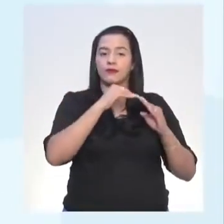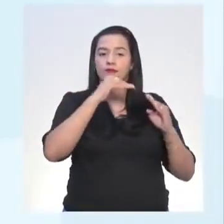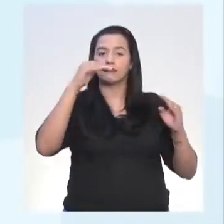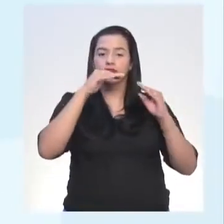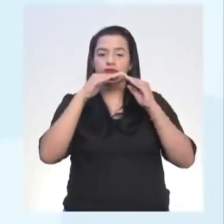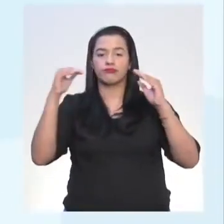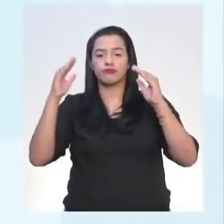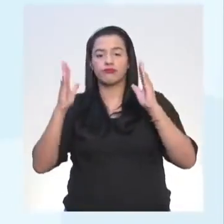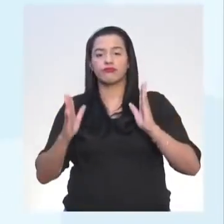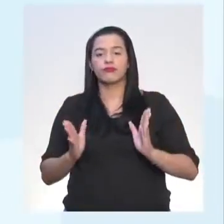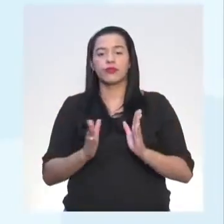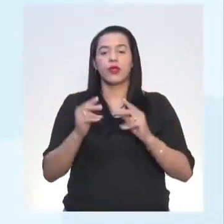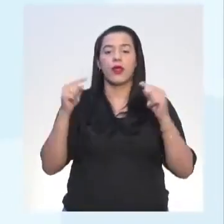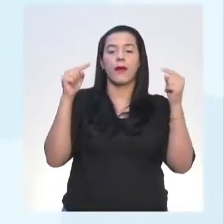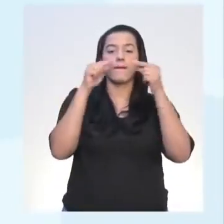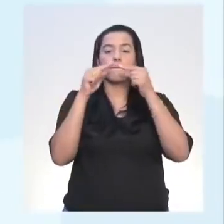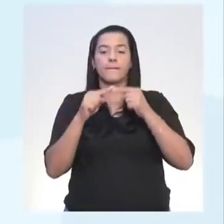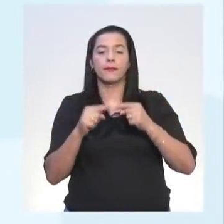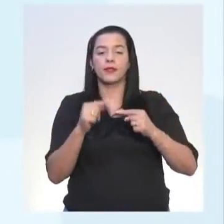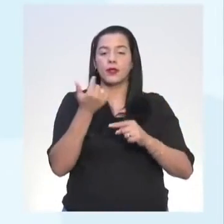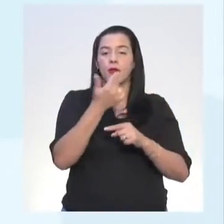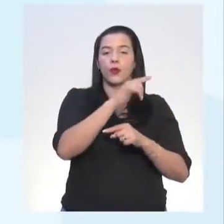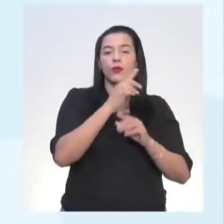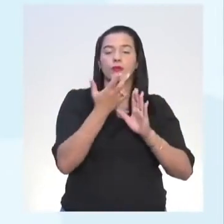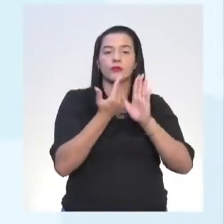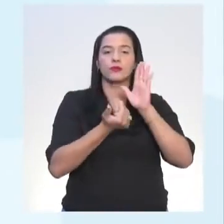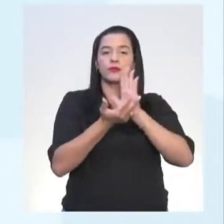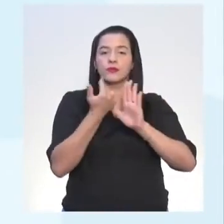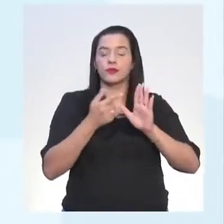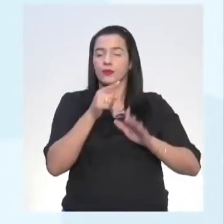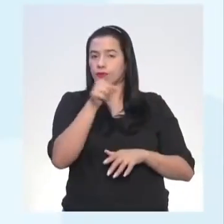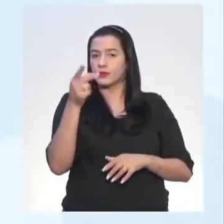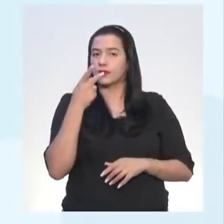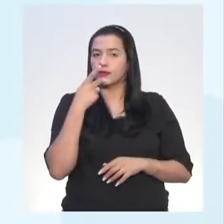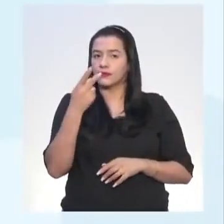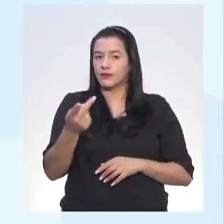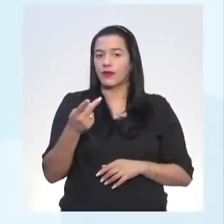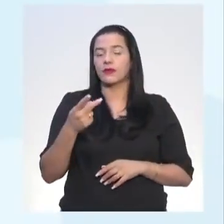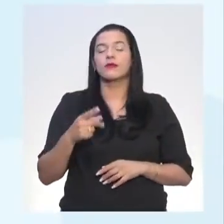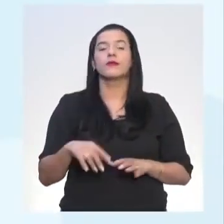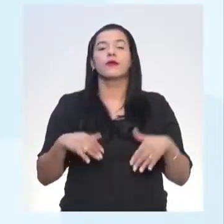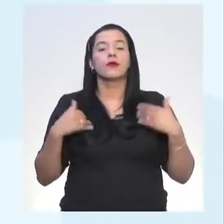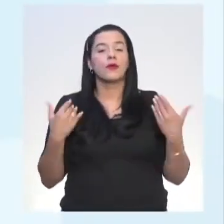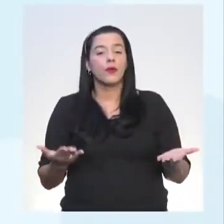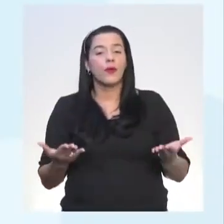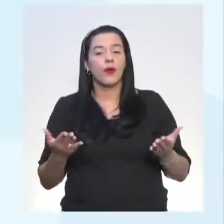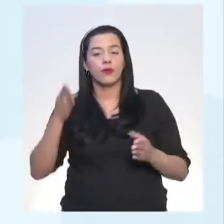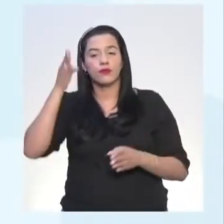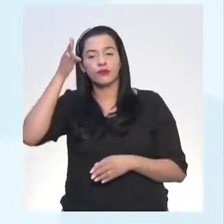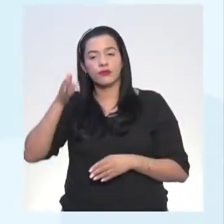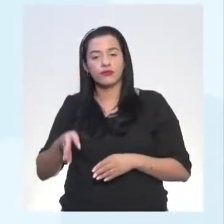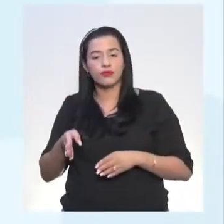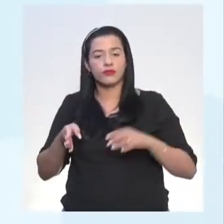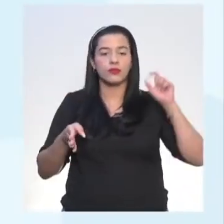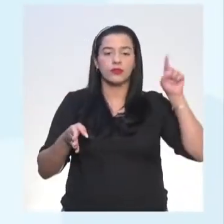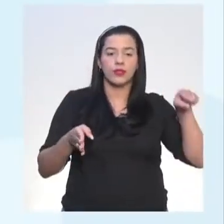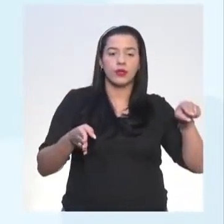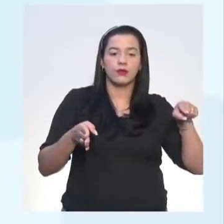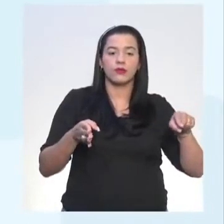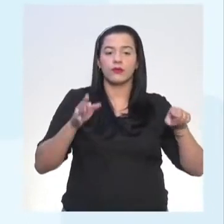pouquinho de tempo para vocês, 2 minutinhos. Determina pra gente aí, ó, qual é o lado correspondente ao